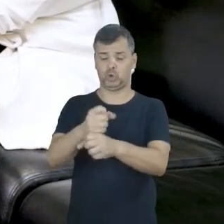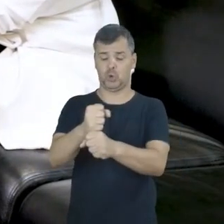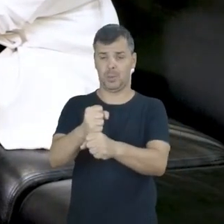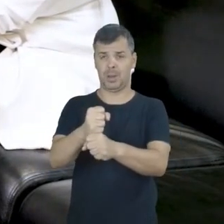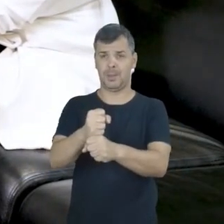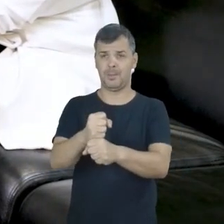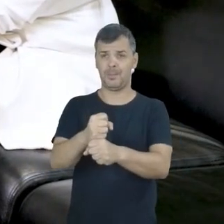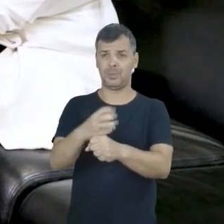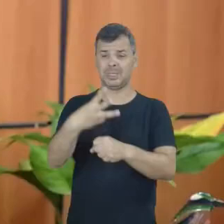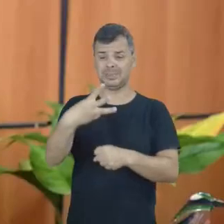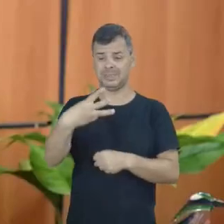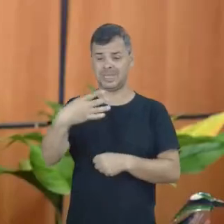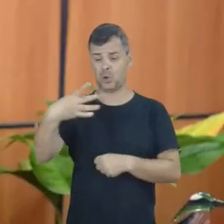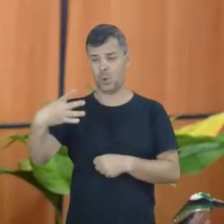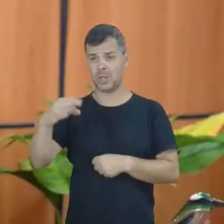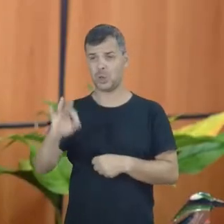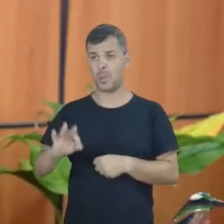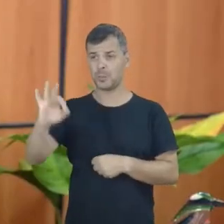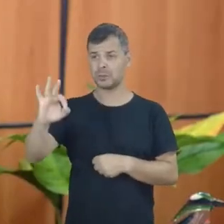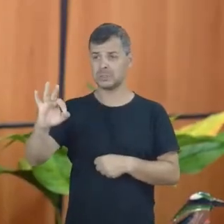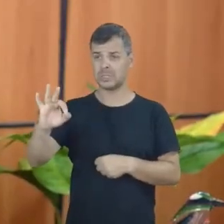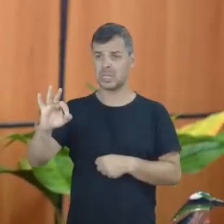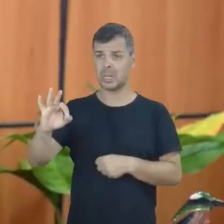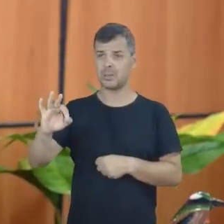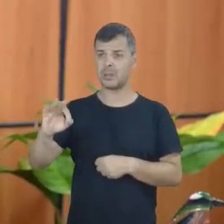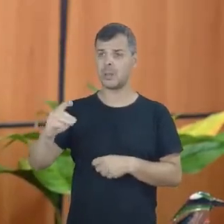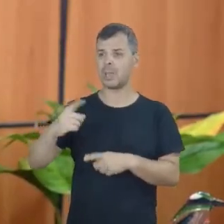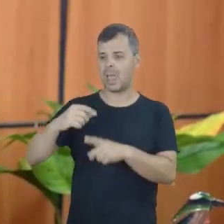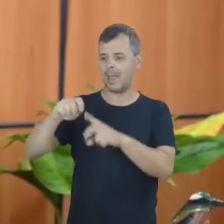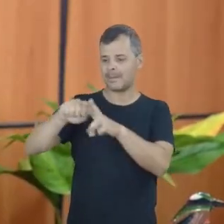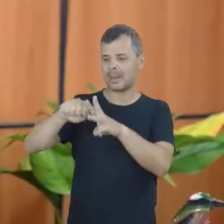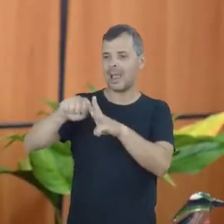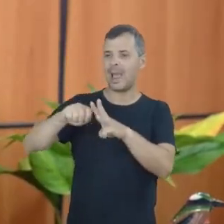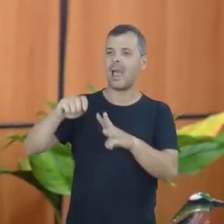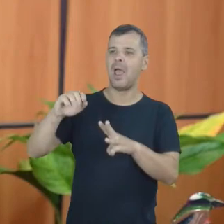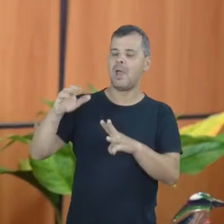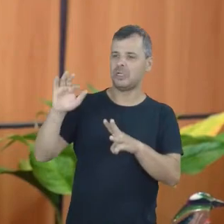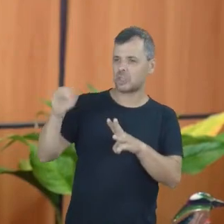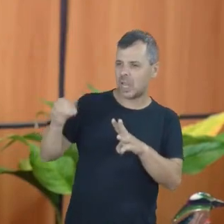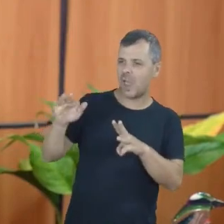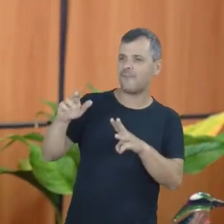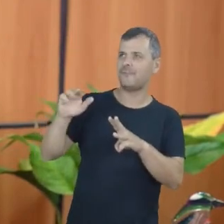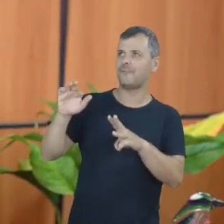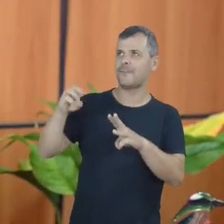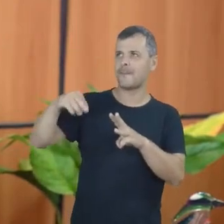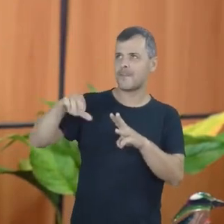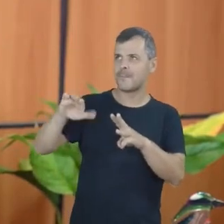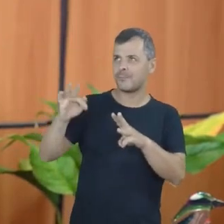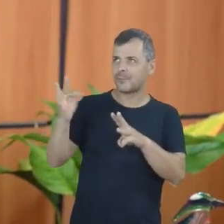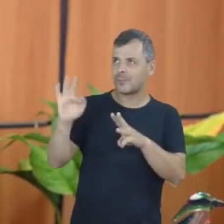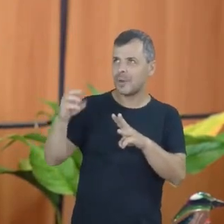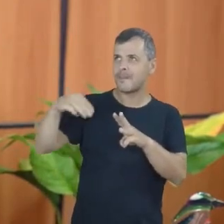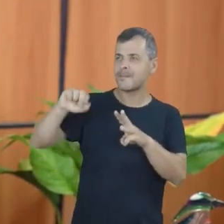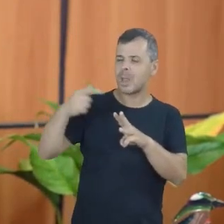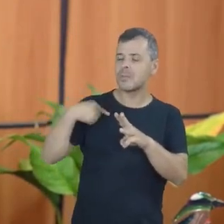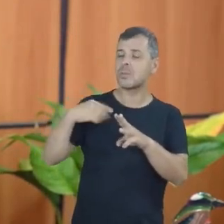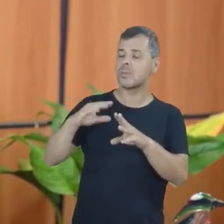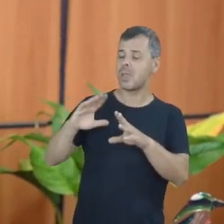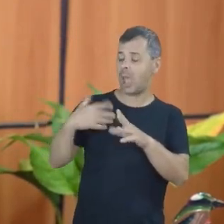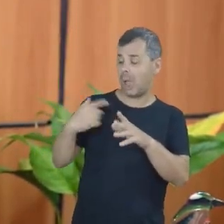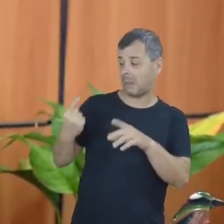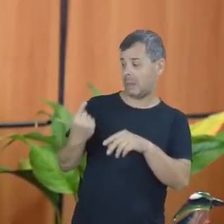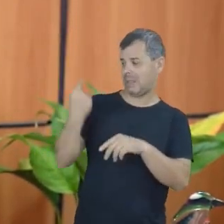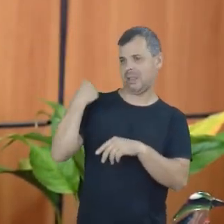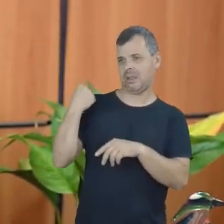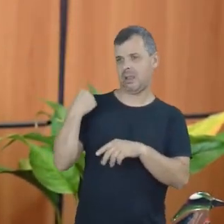meses, é 34% a mais do que os 3 meses do ano passado. Então, ou seja, é um processo importante, não